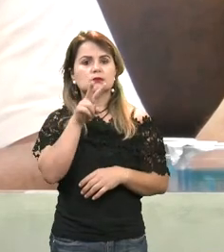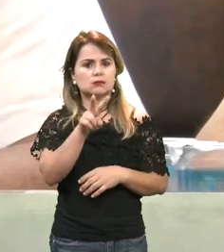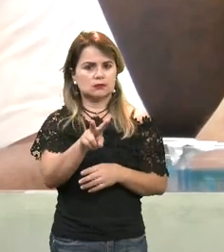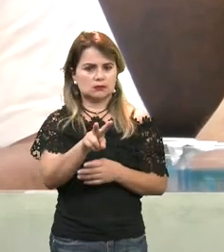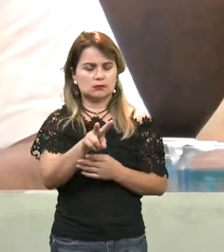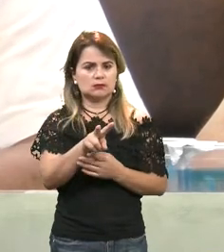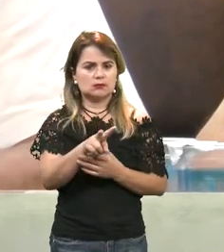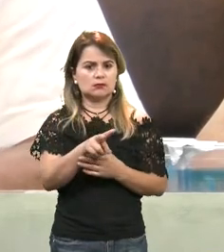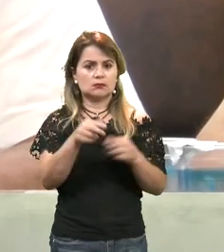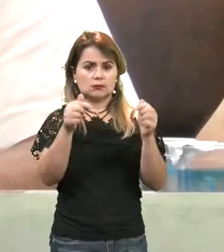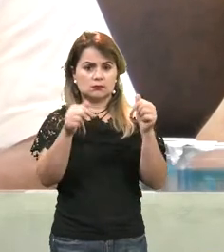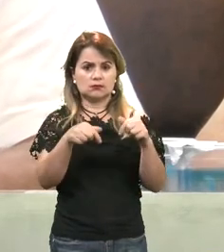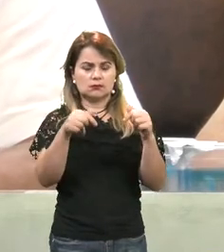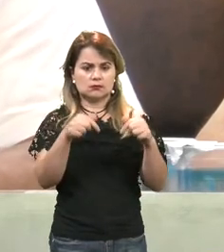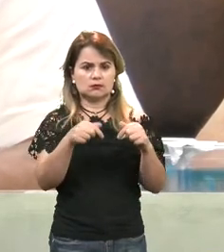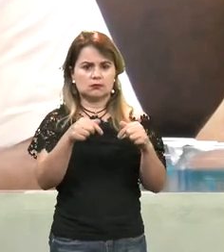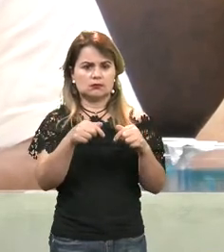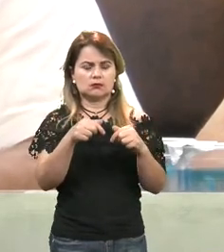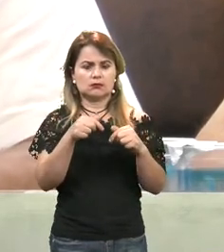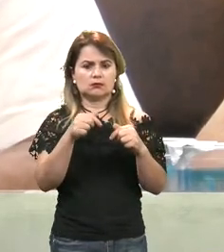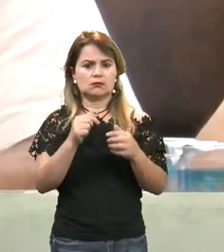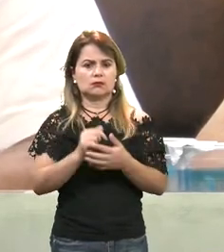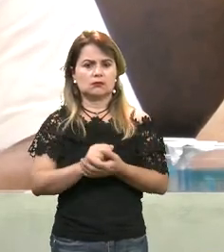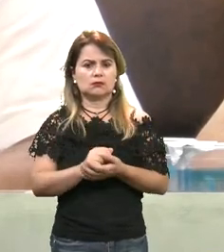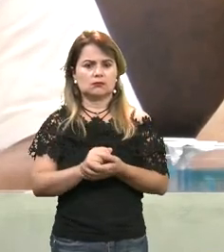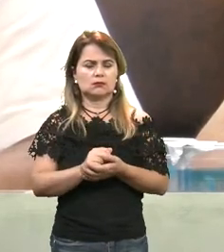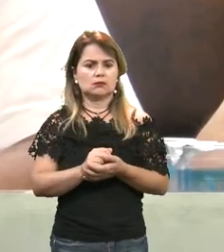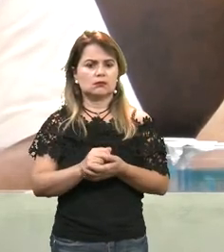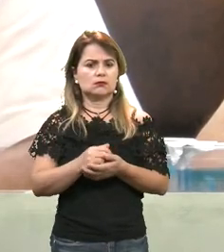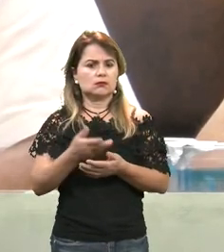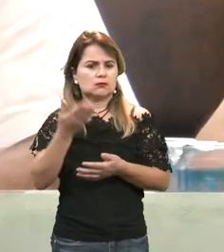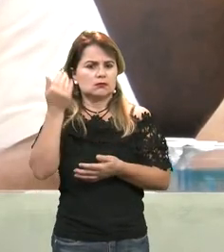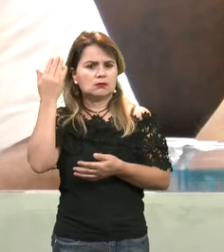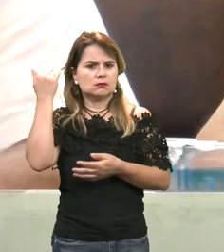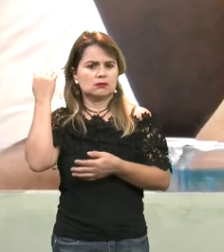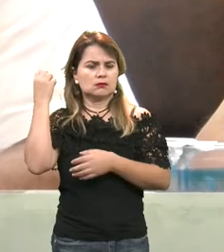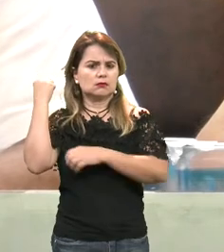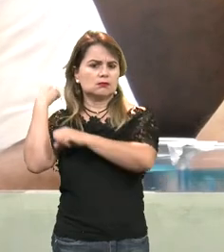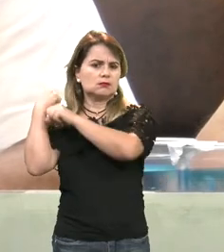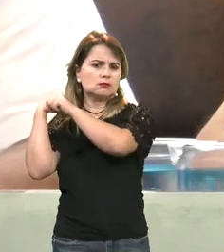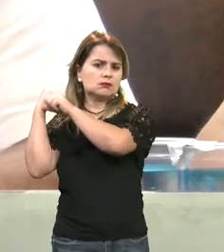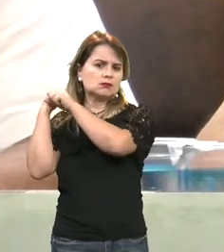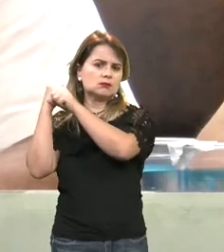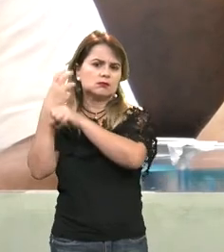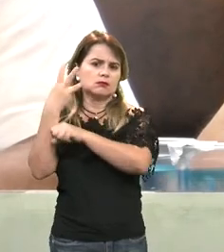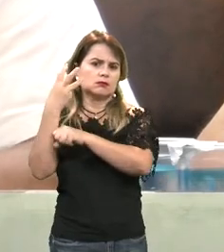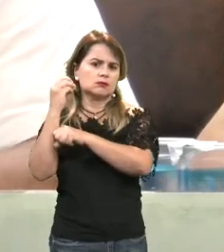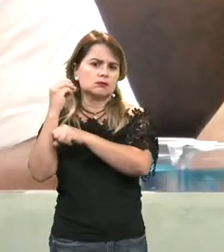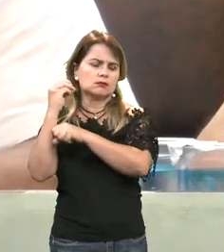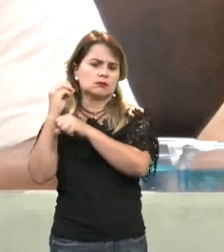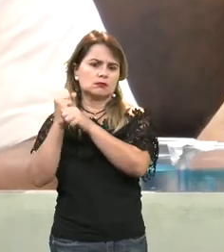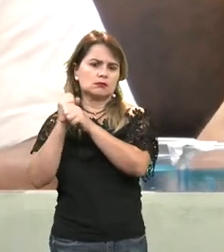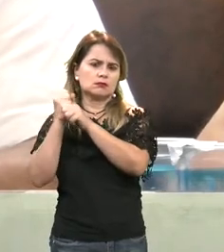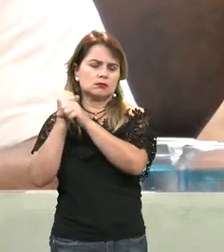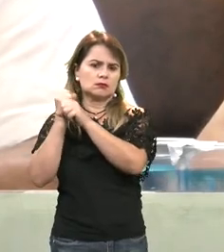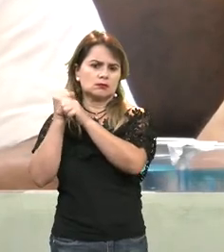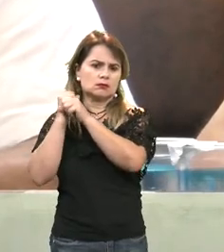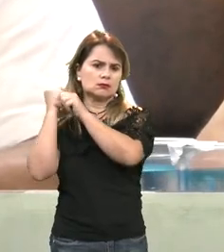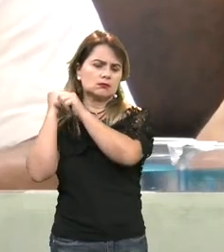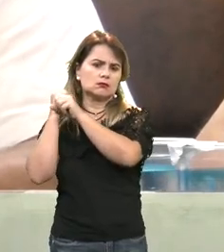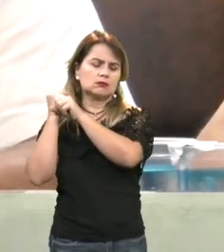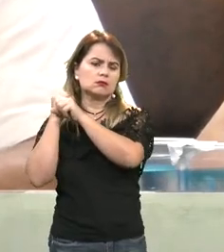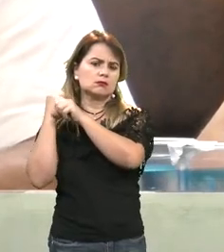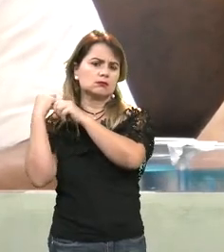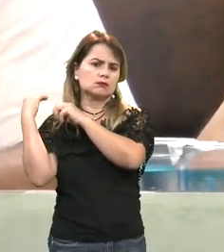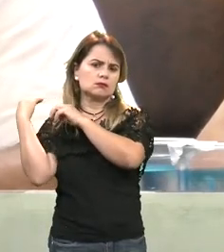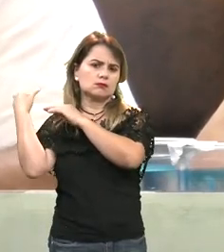aquilo que, ao longo desse tempo, quase 30 anos, no início sempre da minha fala, é de